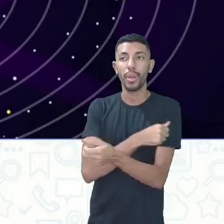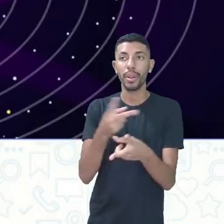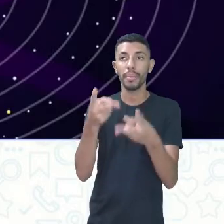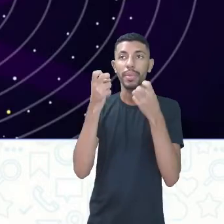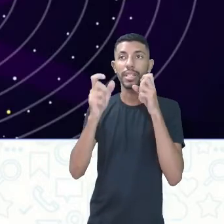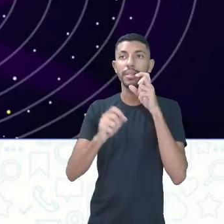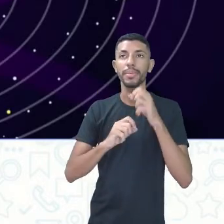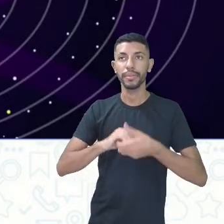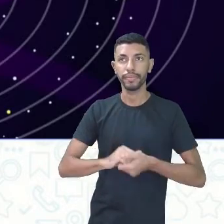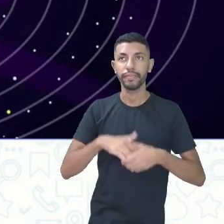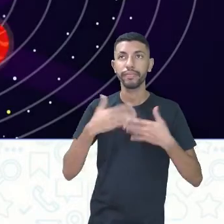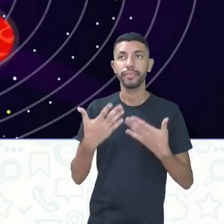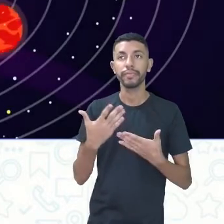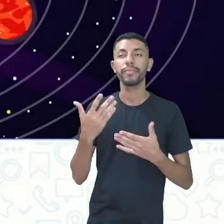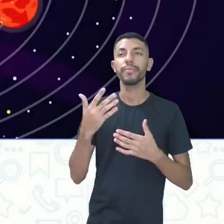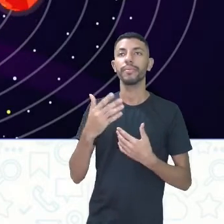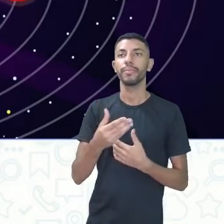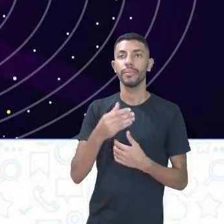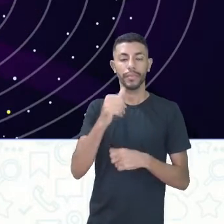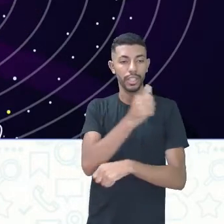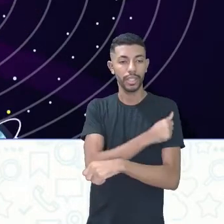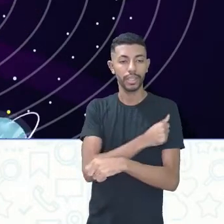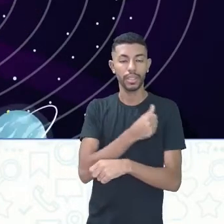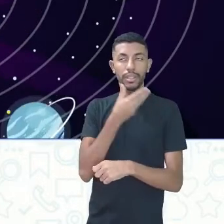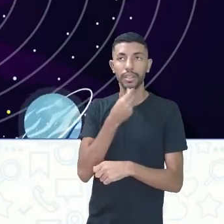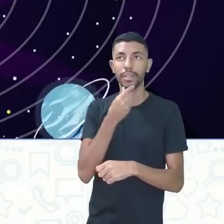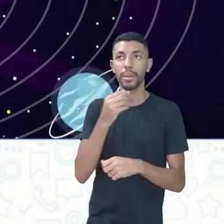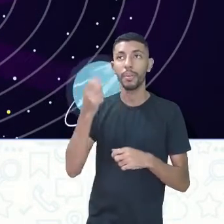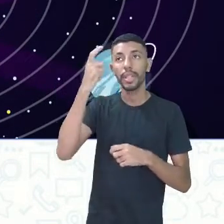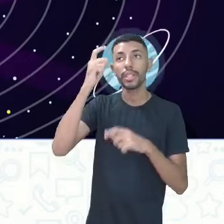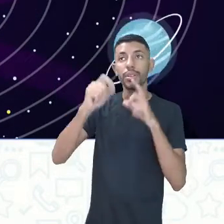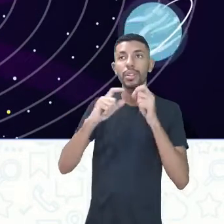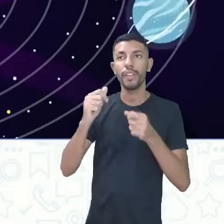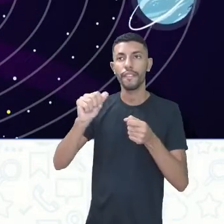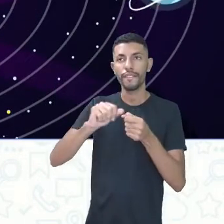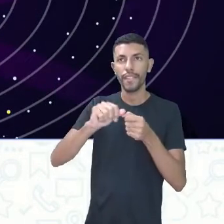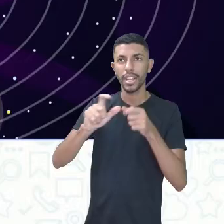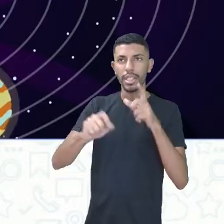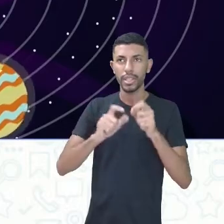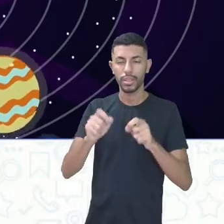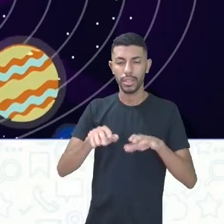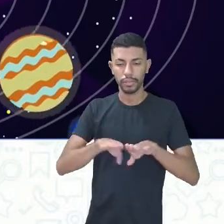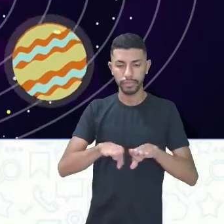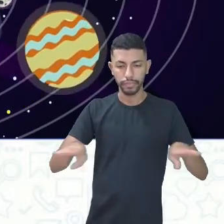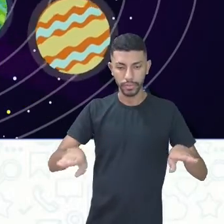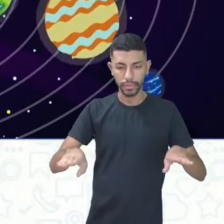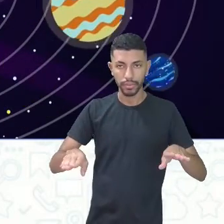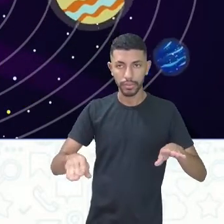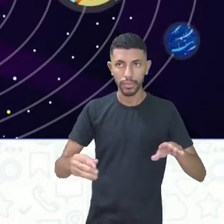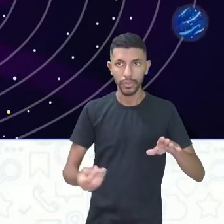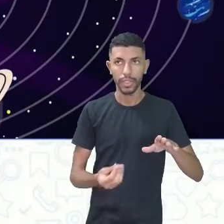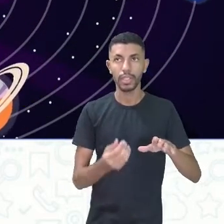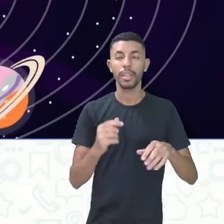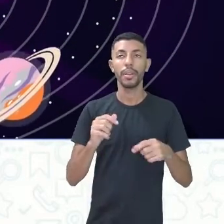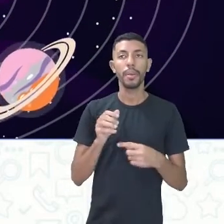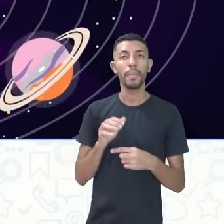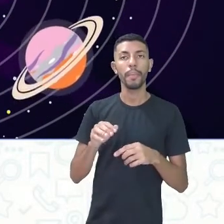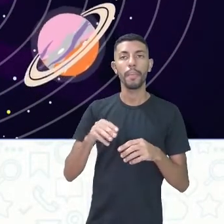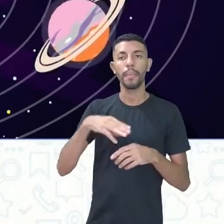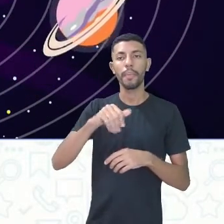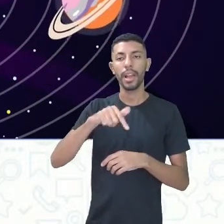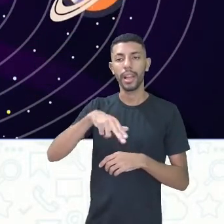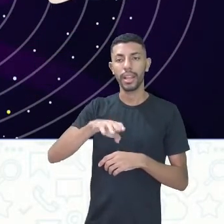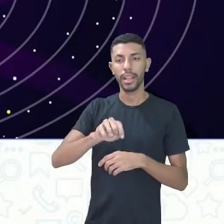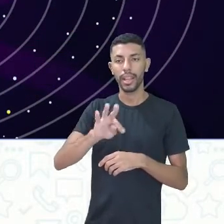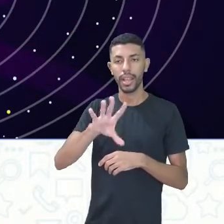perceber? E Eduardo pensou assim, então eu vou fazer uma maquete física, para que essa minha amiguinha possa